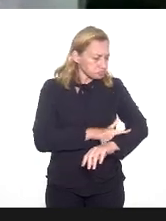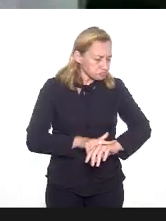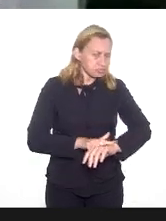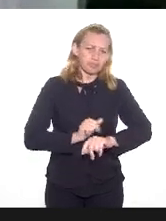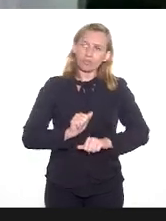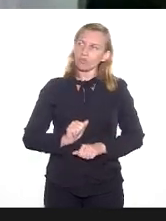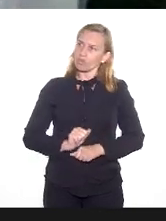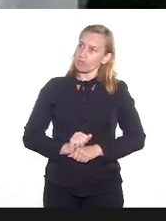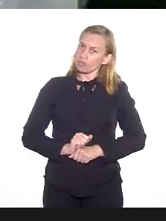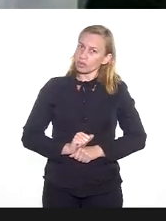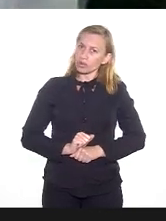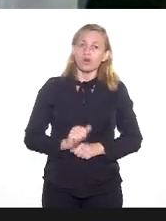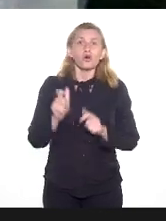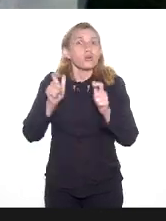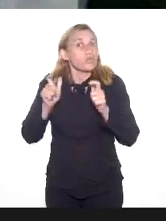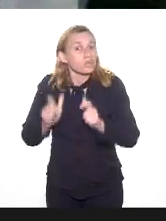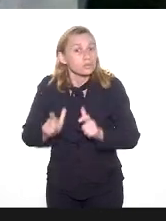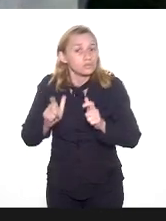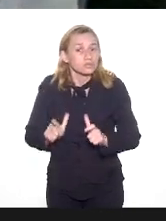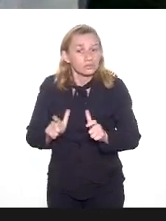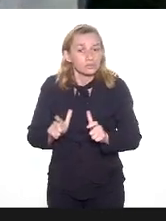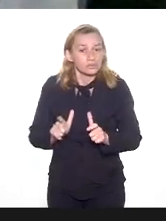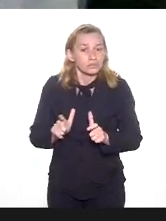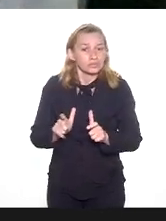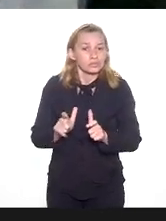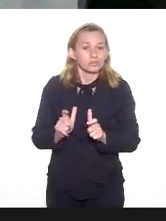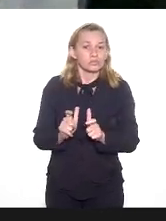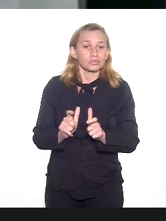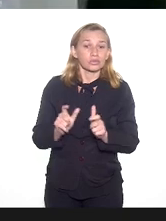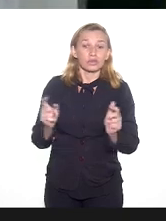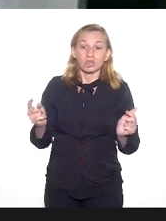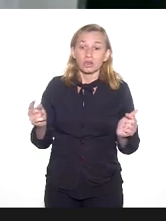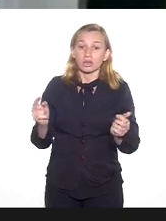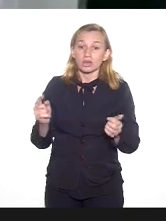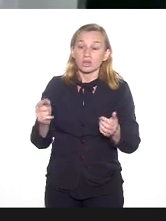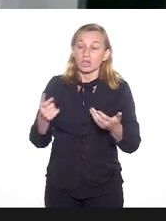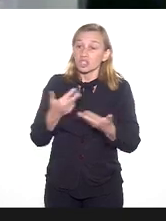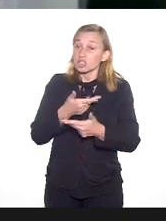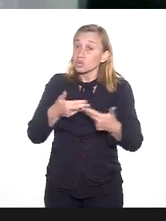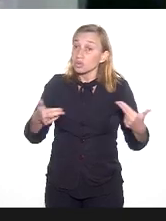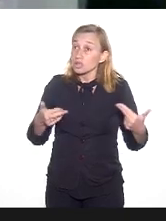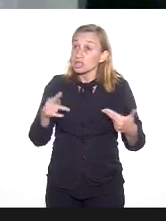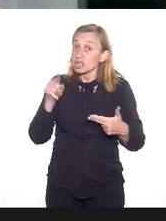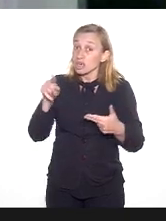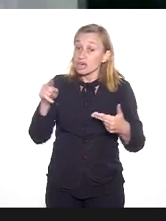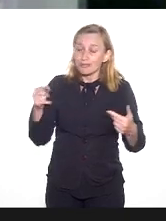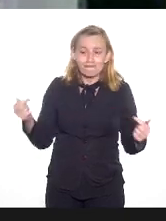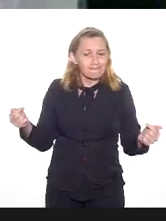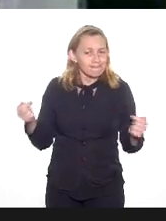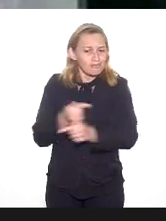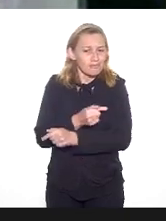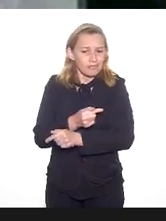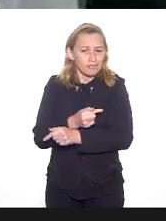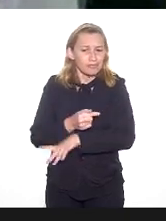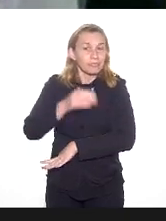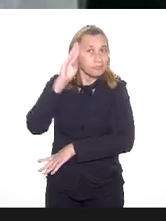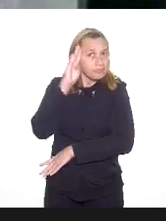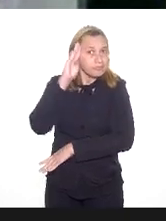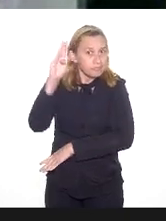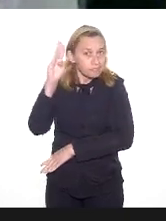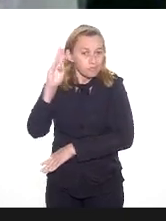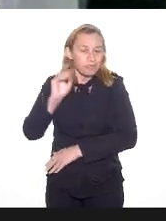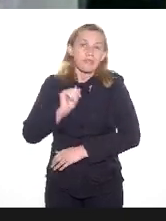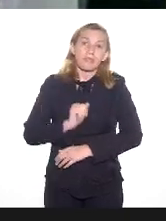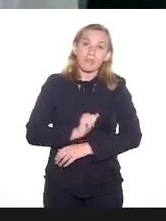onde as discordâncias que ele apresenta, elas são fundamentadas